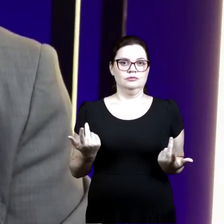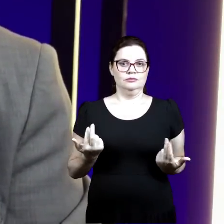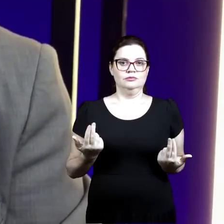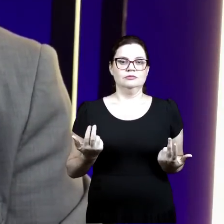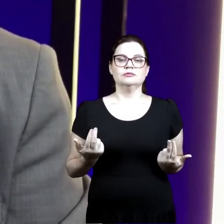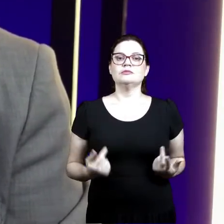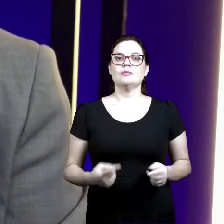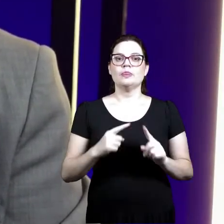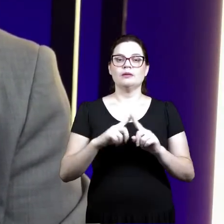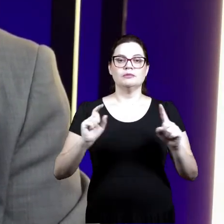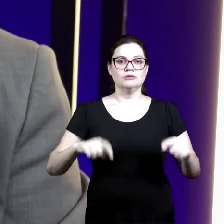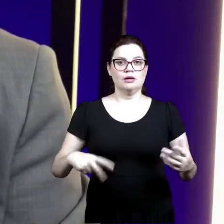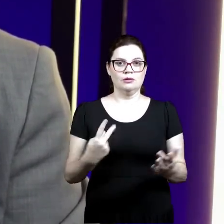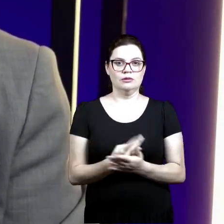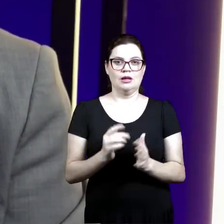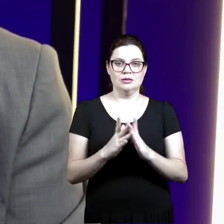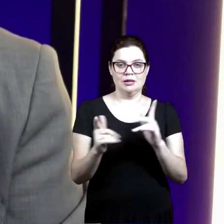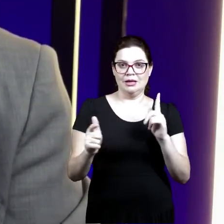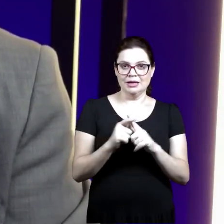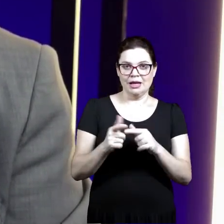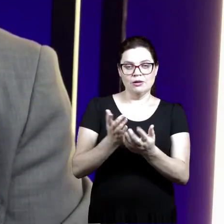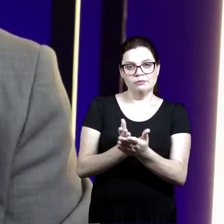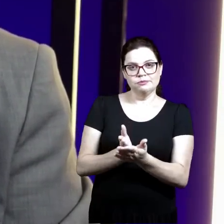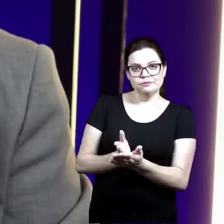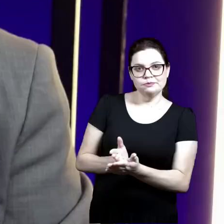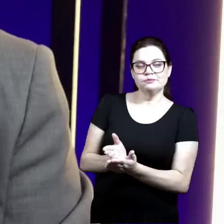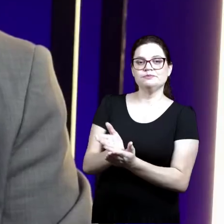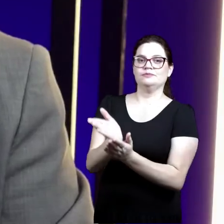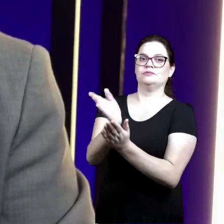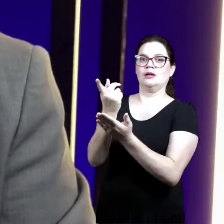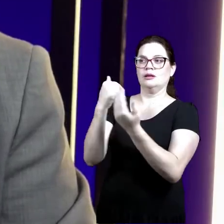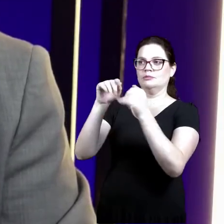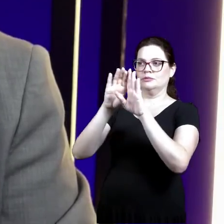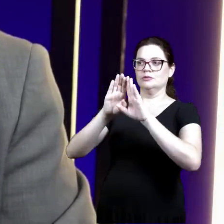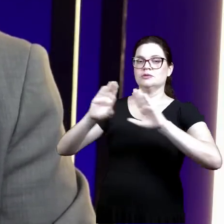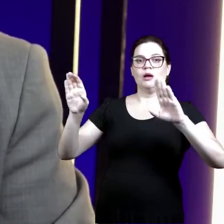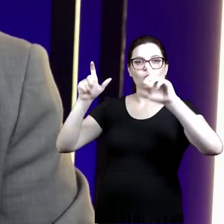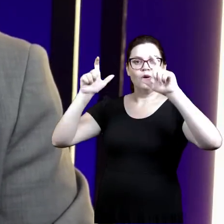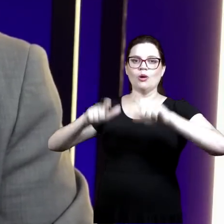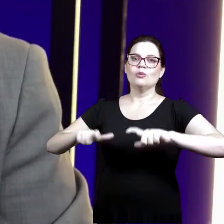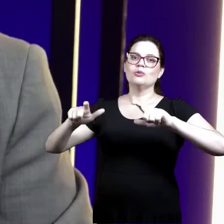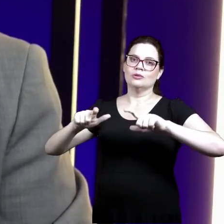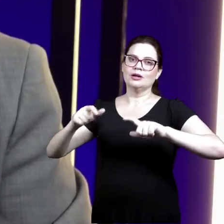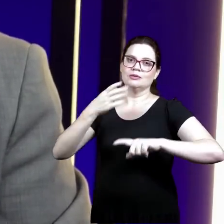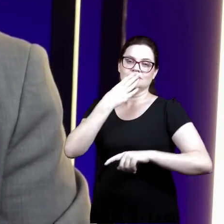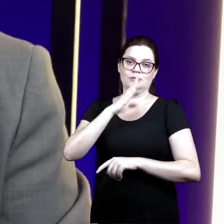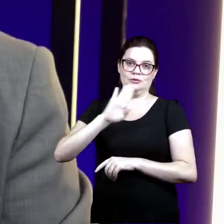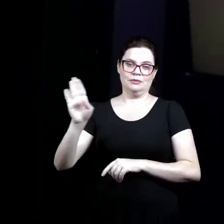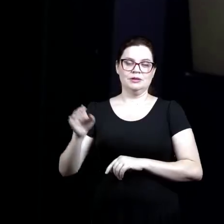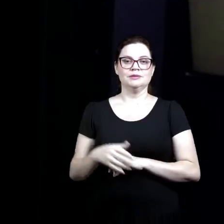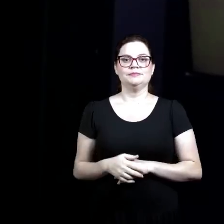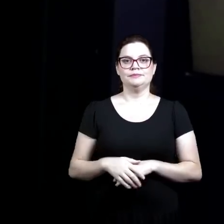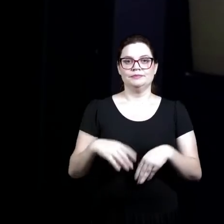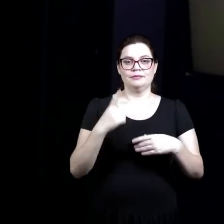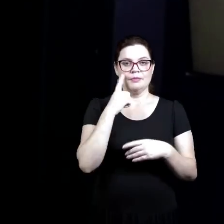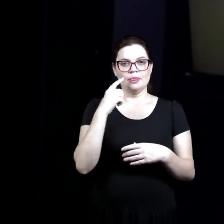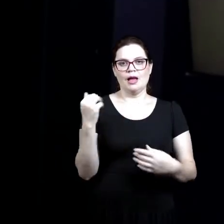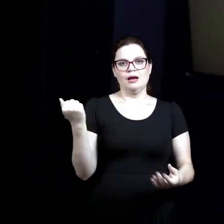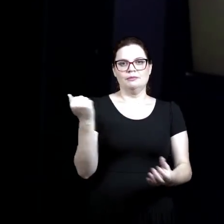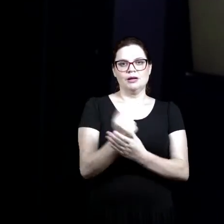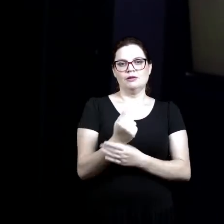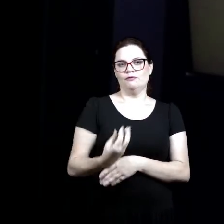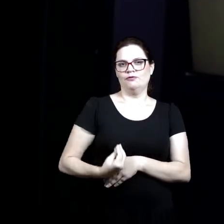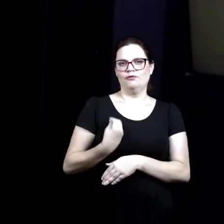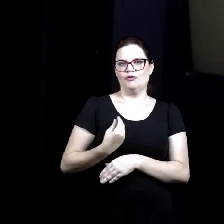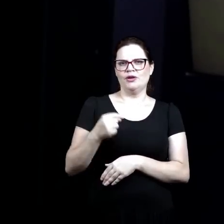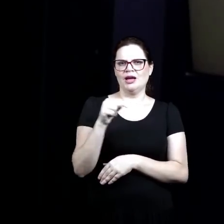o sentido? A igreja está caminhando para Jerusalém Celestial, para uma eternidade. E Abrão, né? Ele vivia